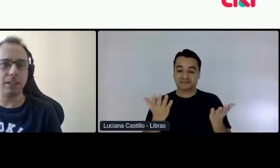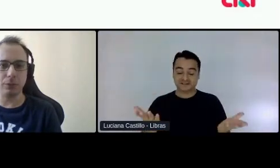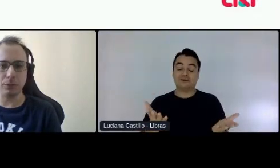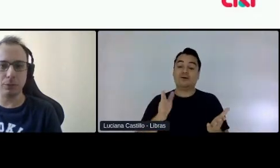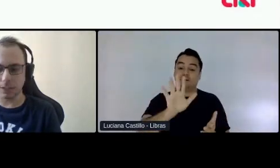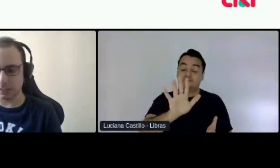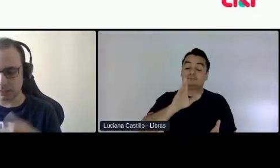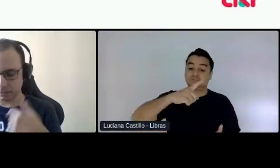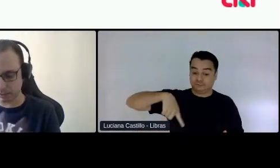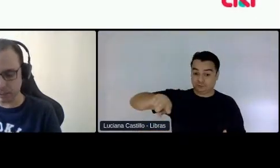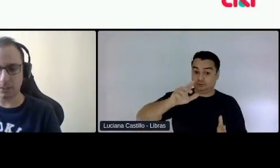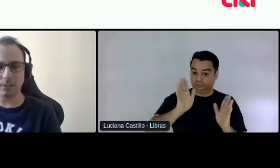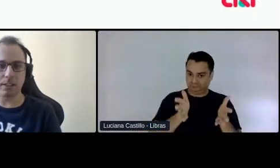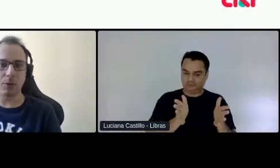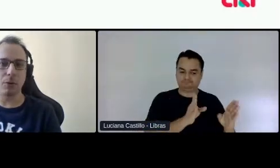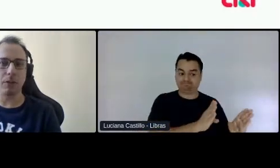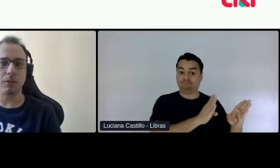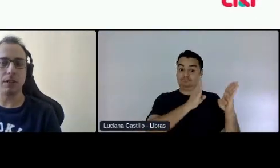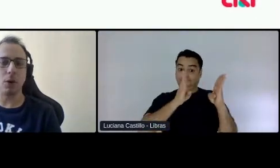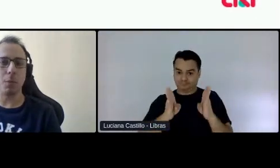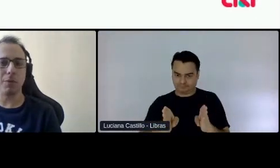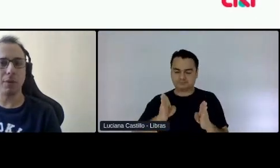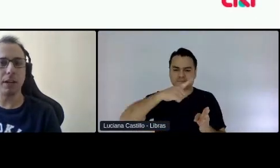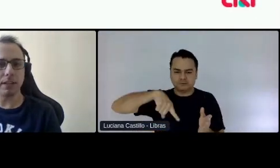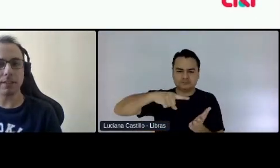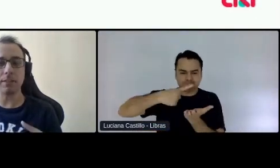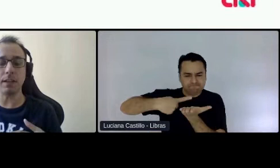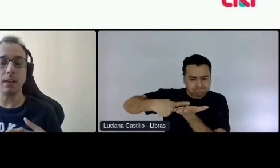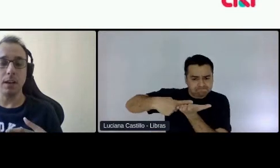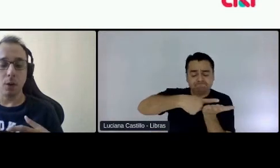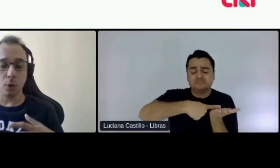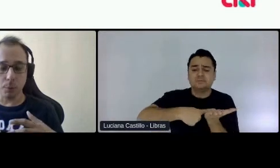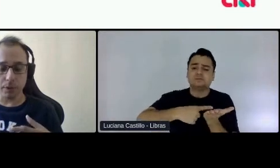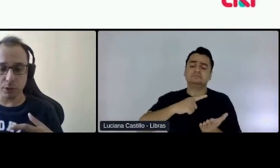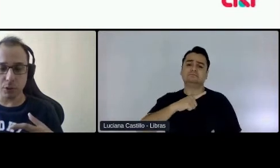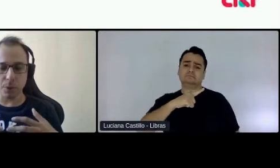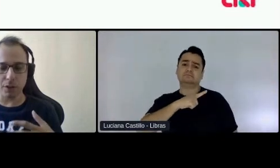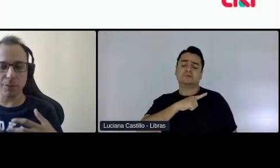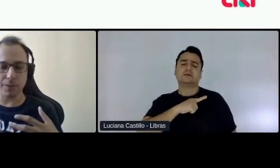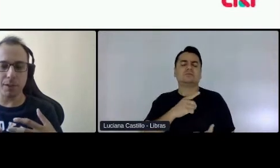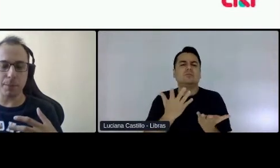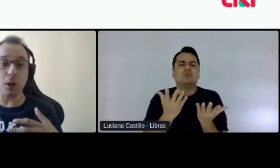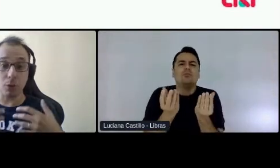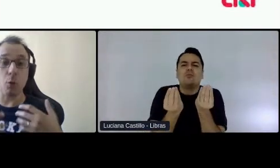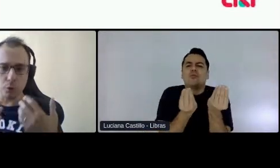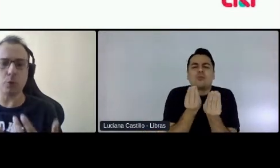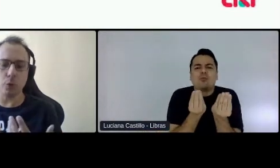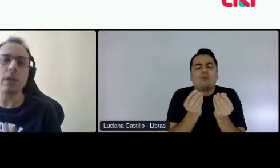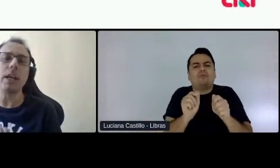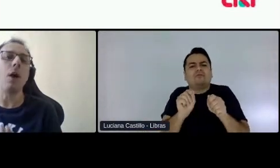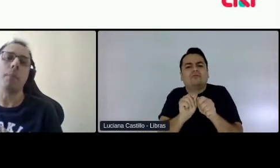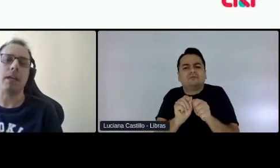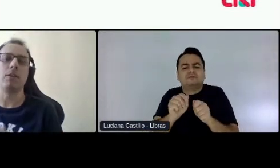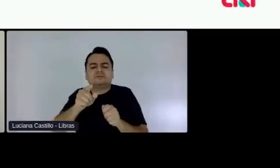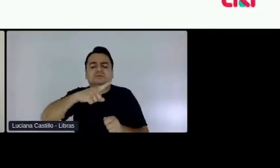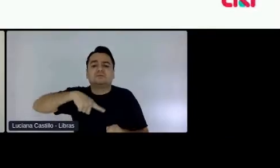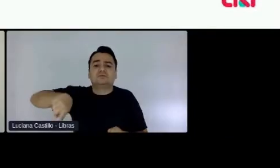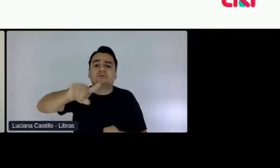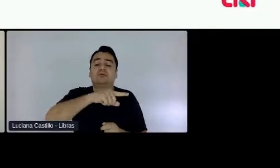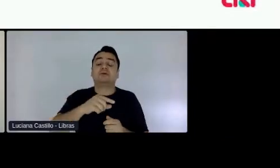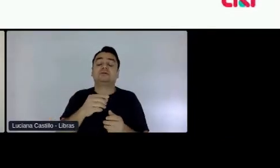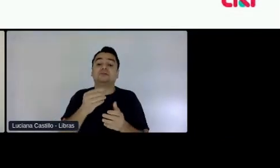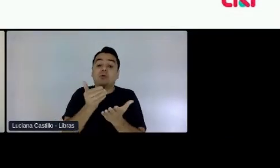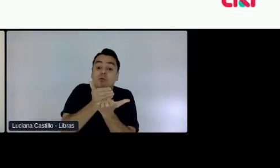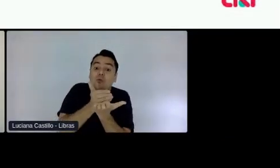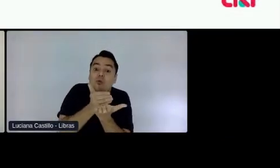já seguindo esses acordos, né? Como eu falei, como que a gente pode fazer para construir realmente,